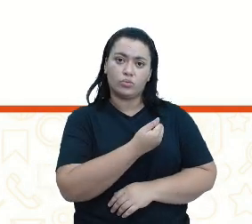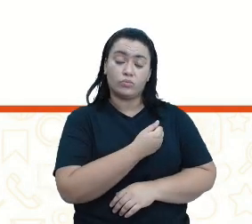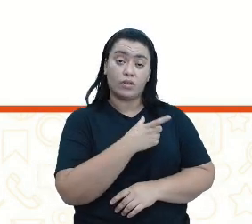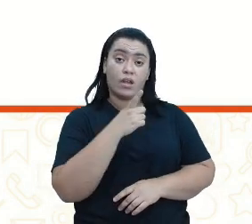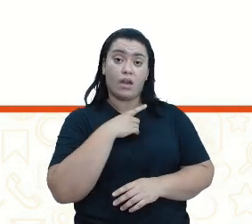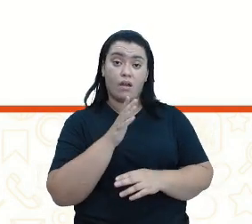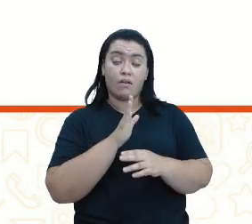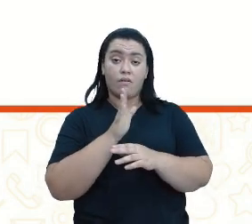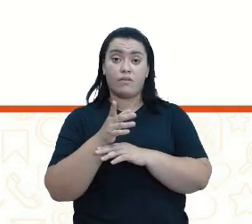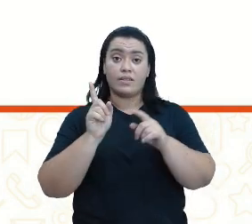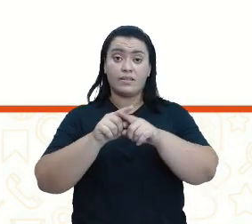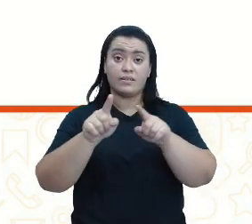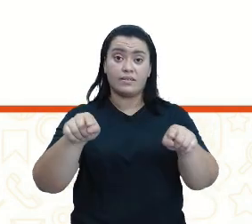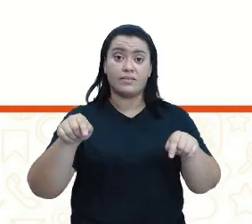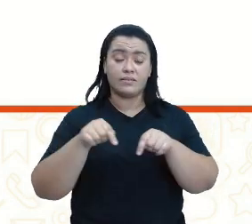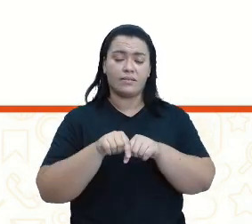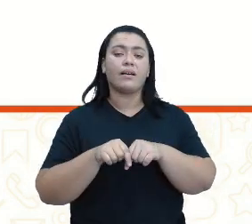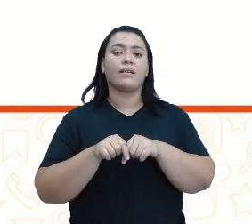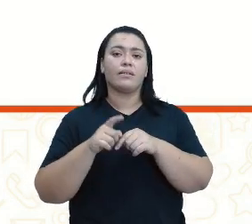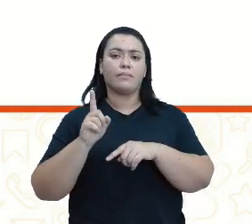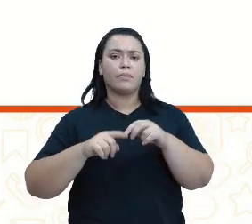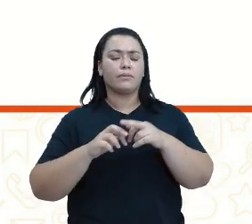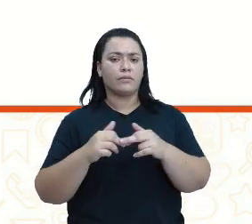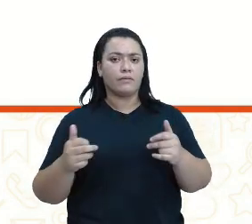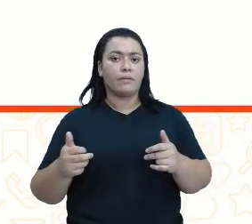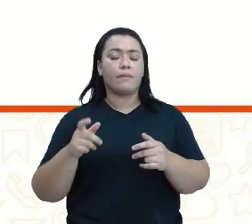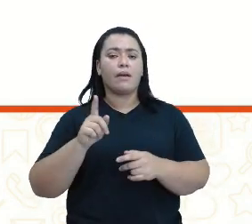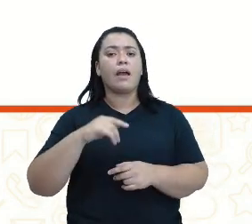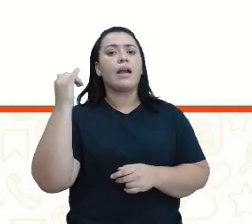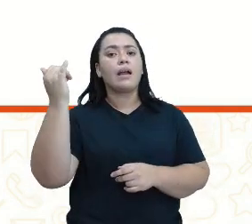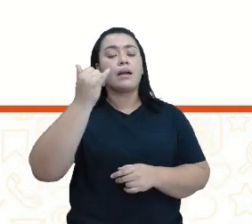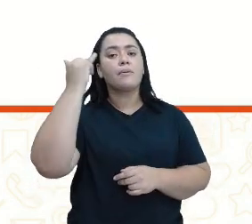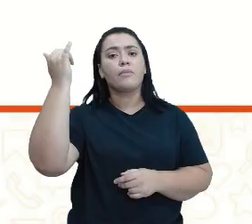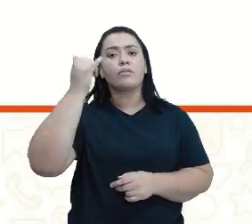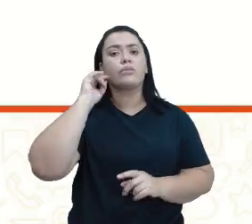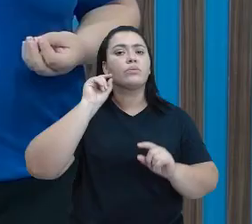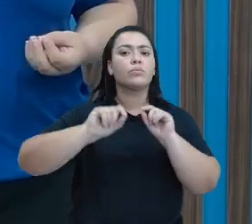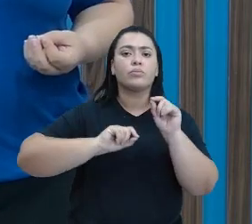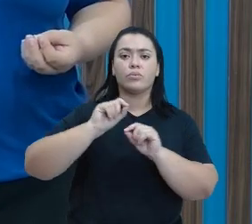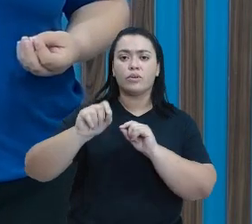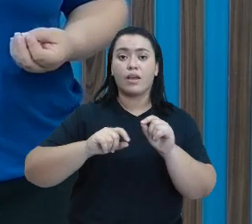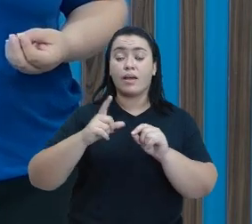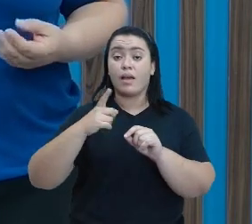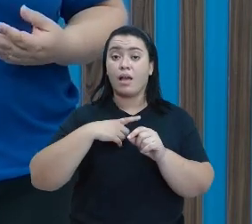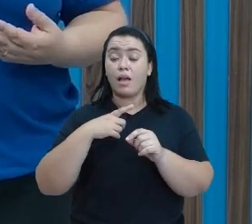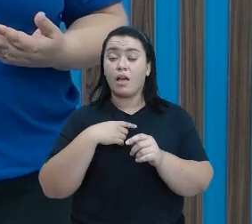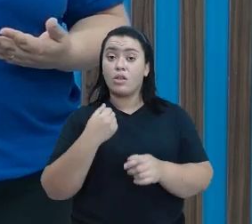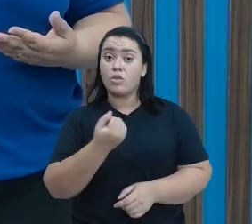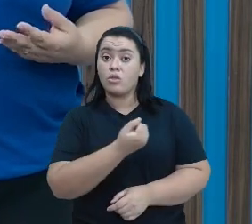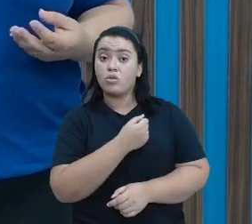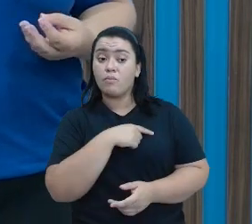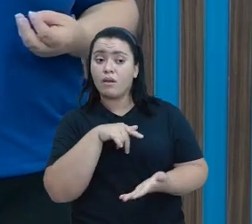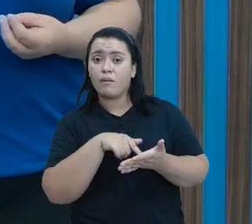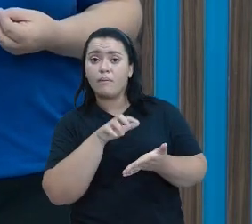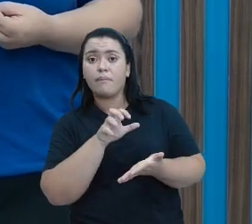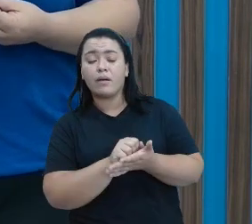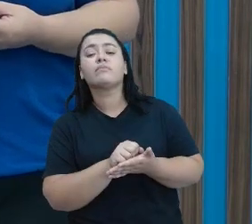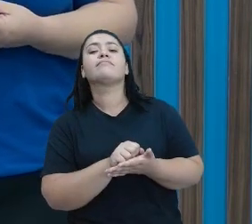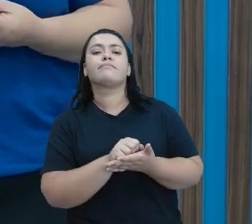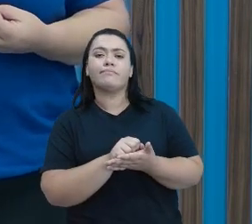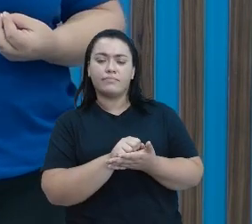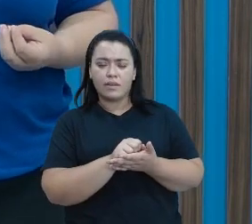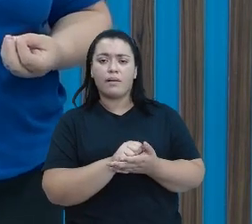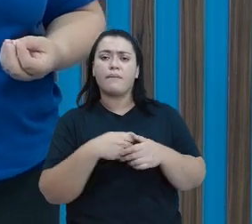recursos multifuncionais. É importante que ele tenha esse número de matrícula, que ele registre,